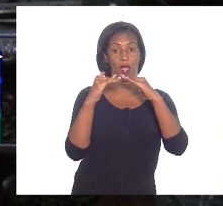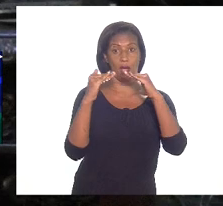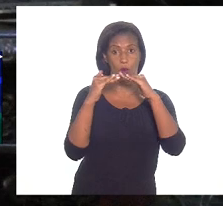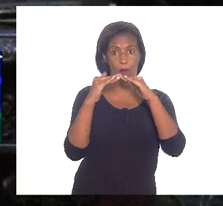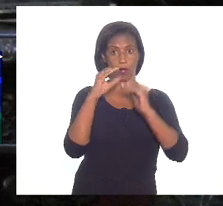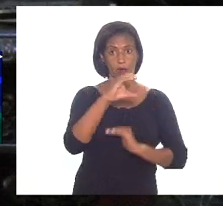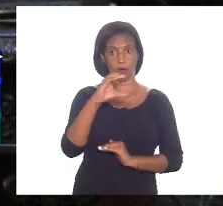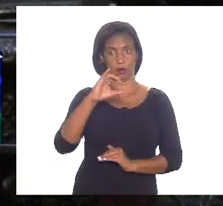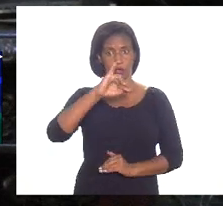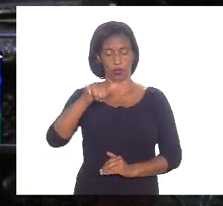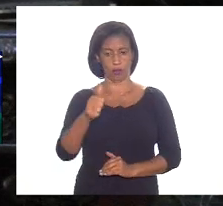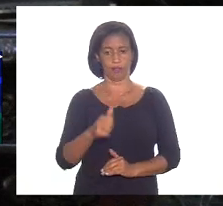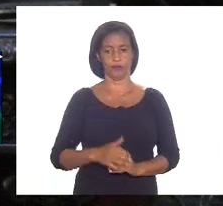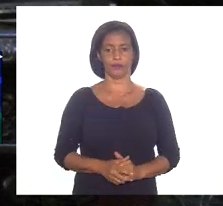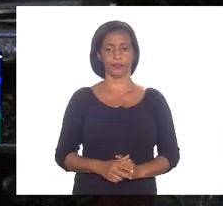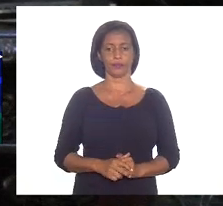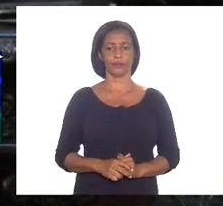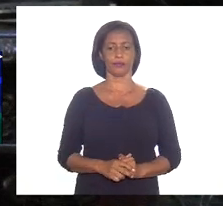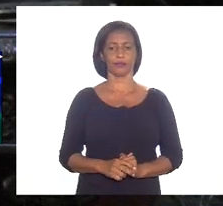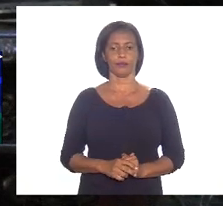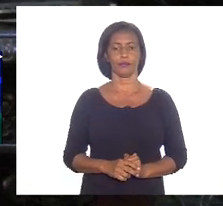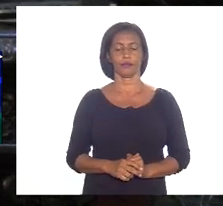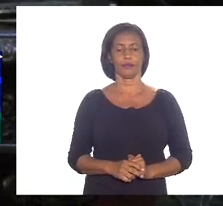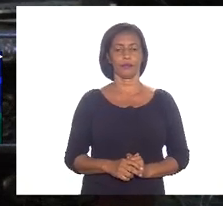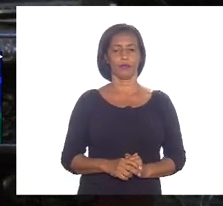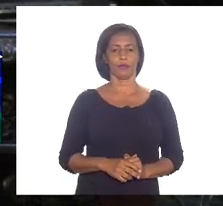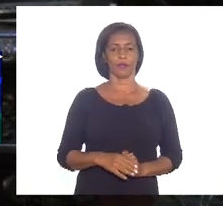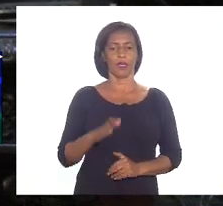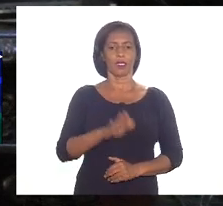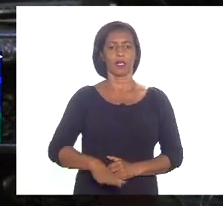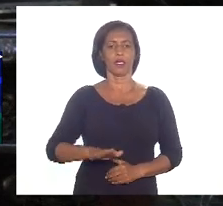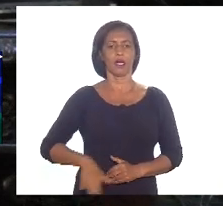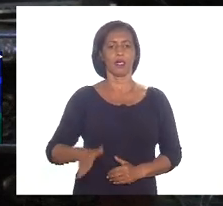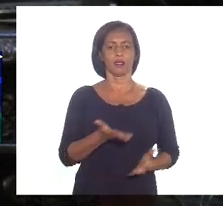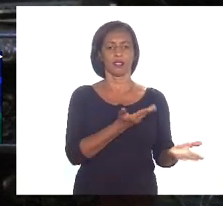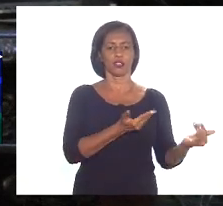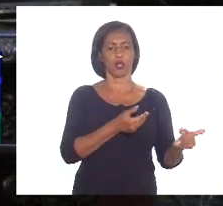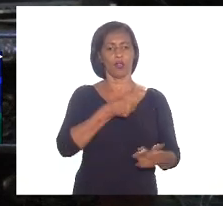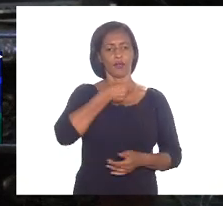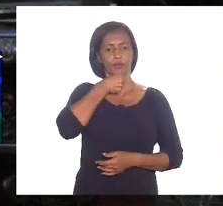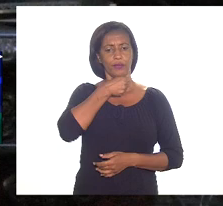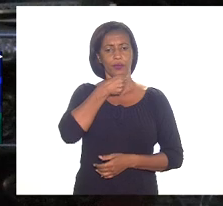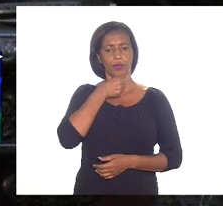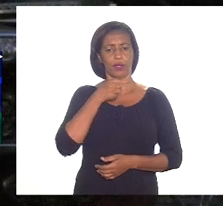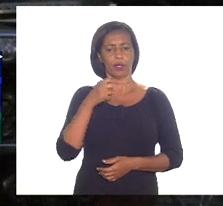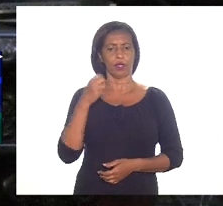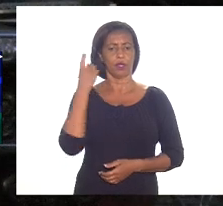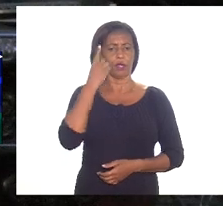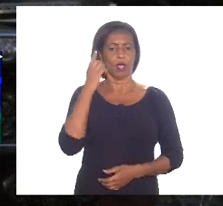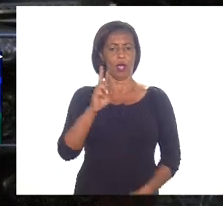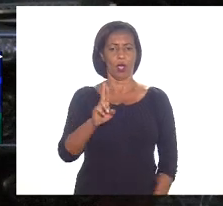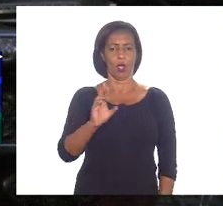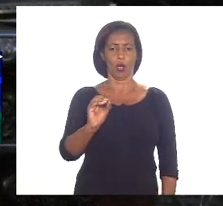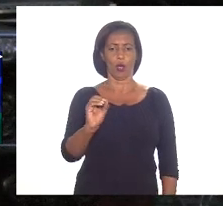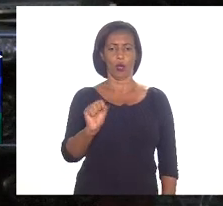SJ Ok pela comissão de assuntos da criança do Adolescente do Idoso evitada Rosane Félix